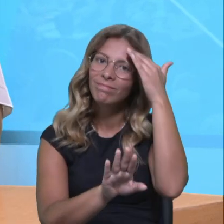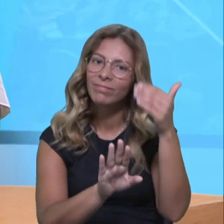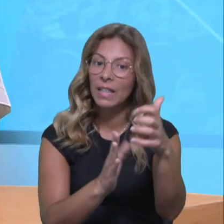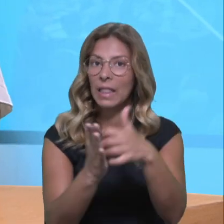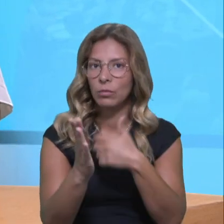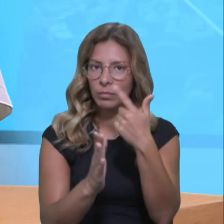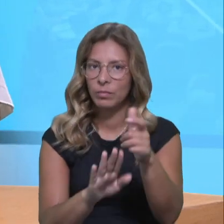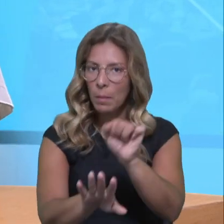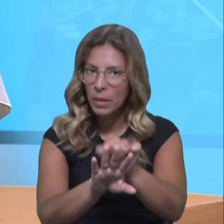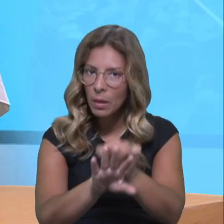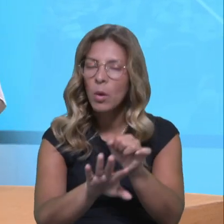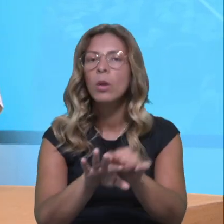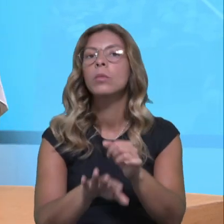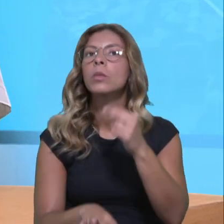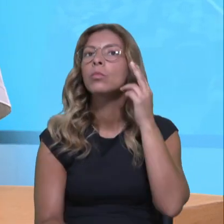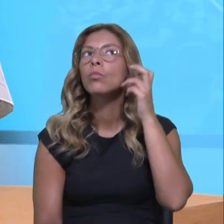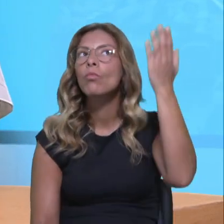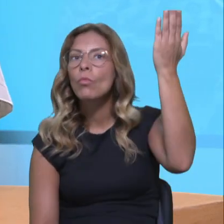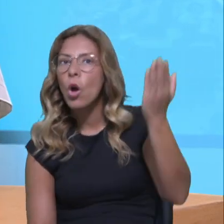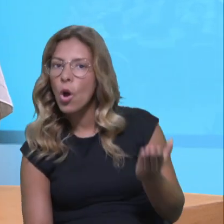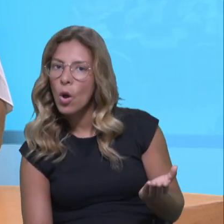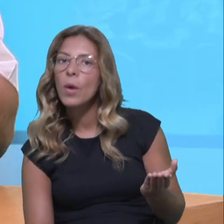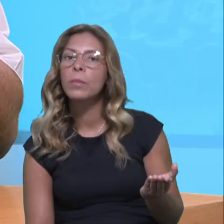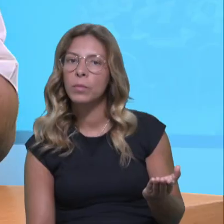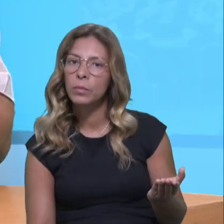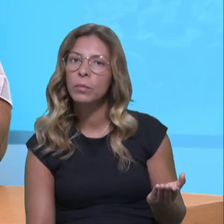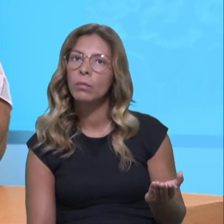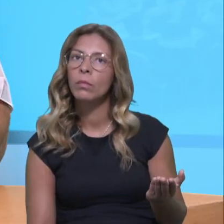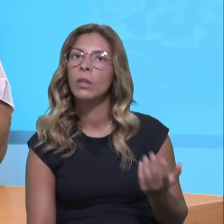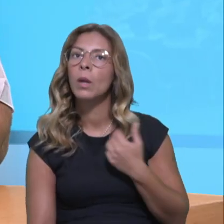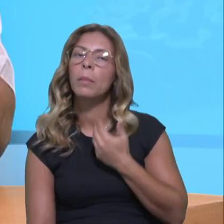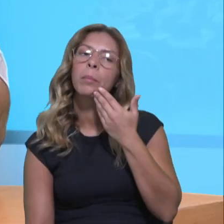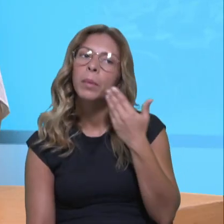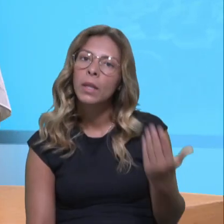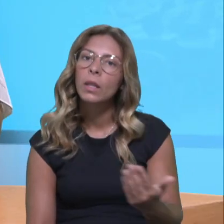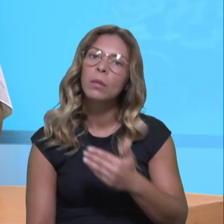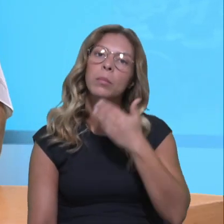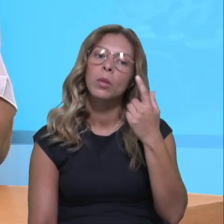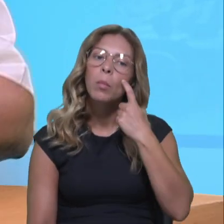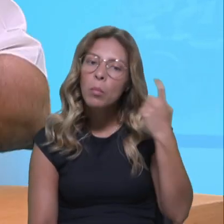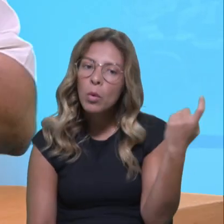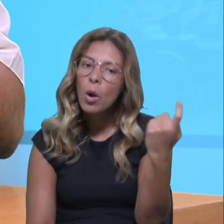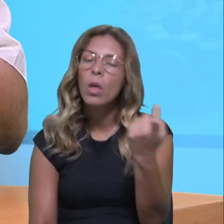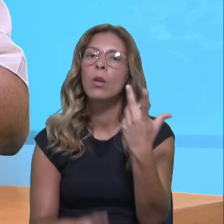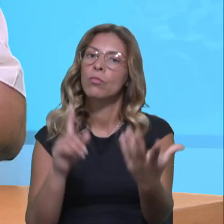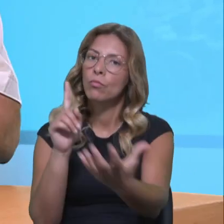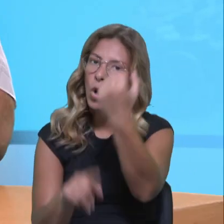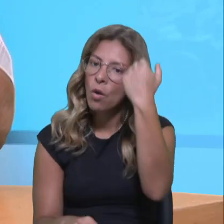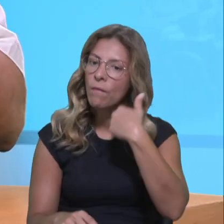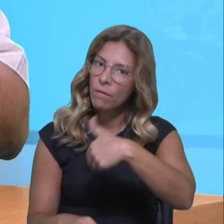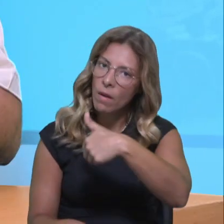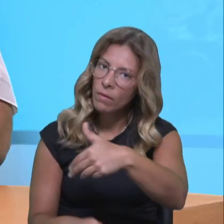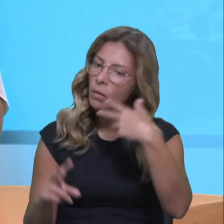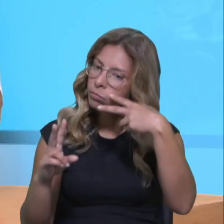nos aparece uma imagem no livro do Apocalipse. Pedi e dar-se-vos-á, procurai e encontrareis. Portanto, todo